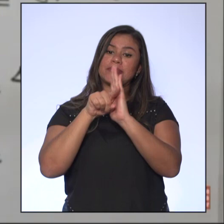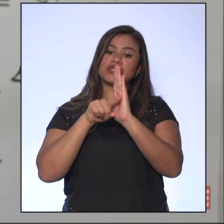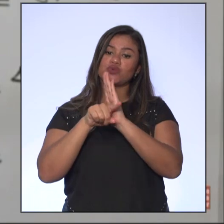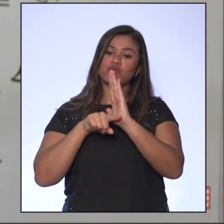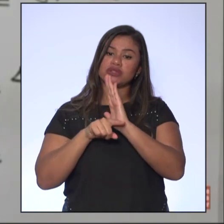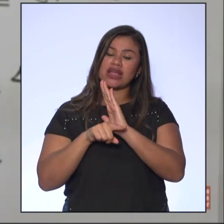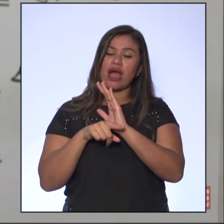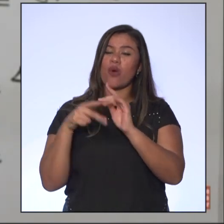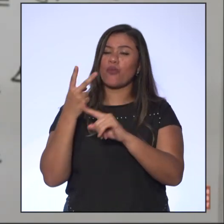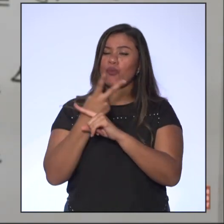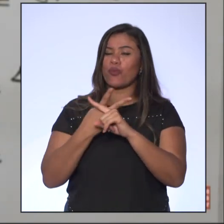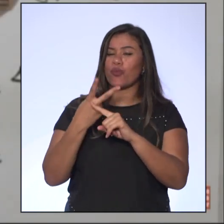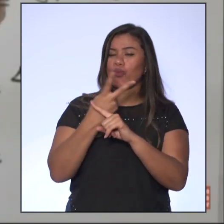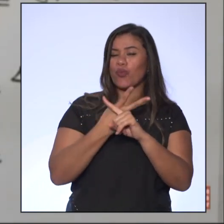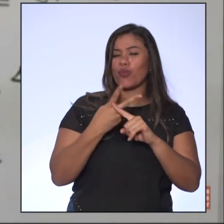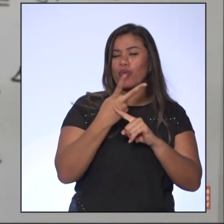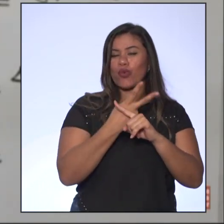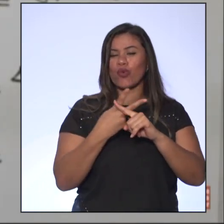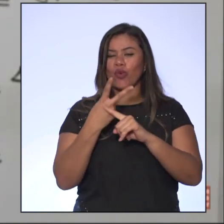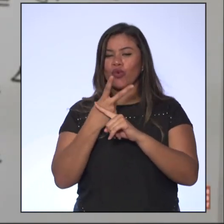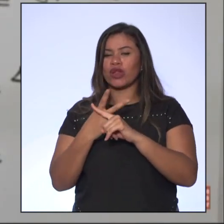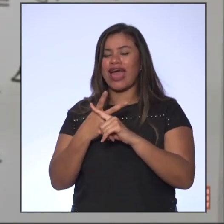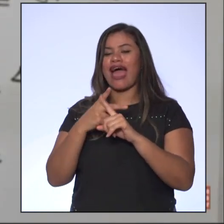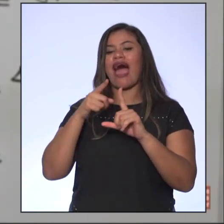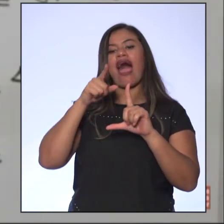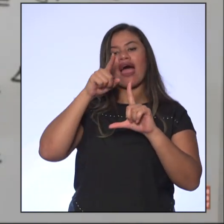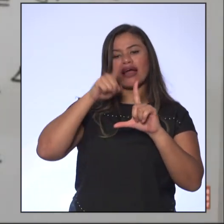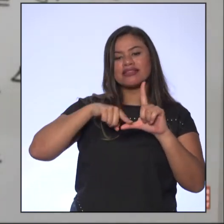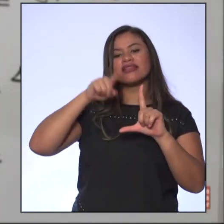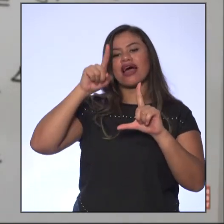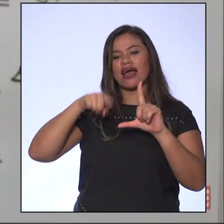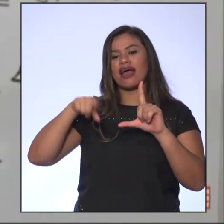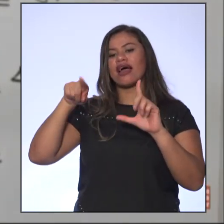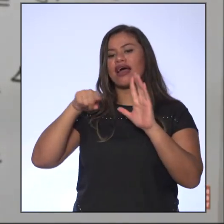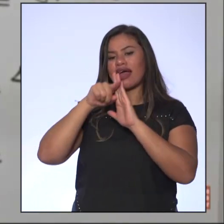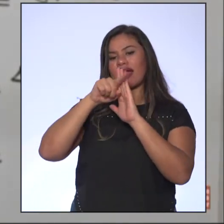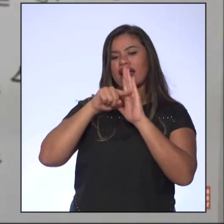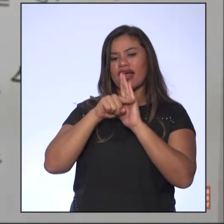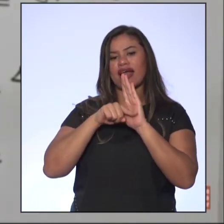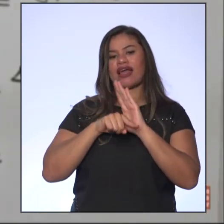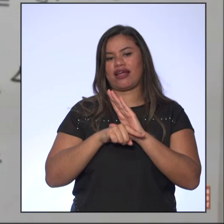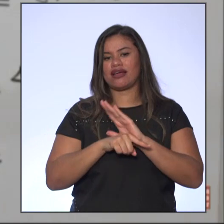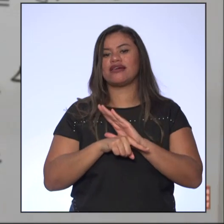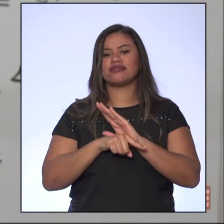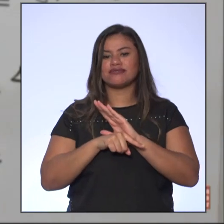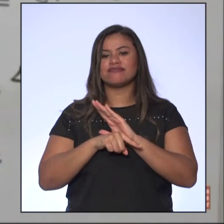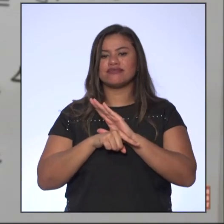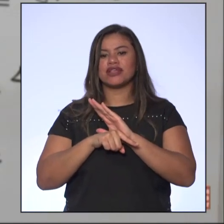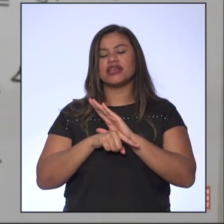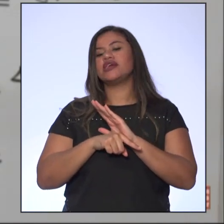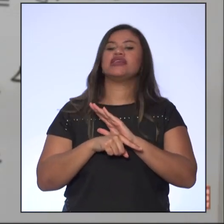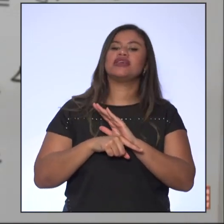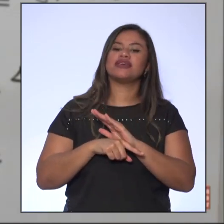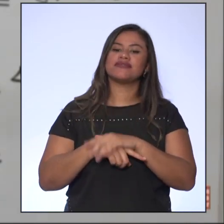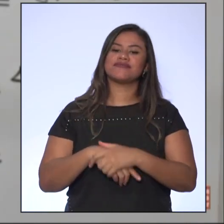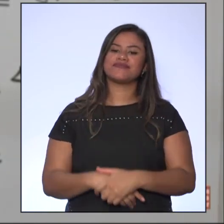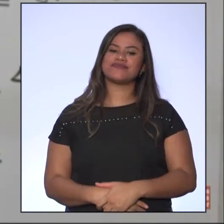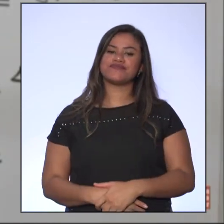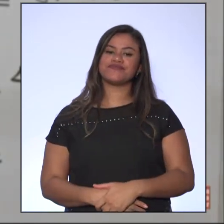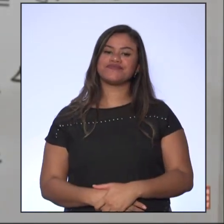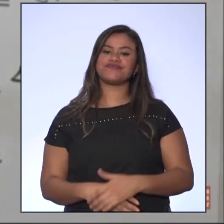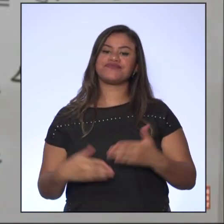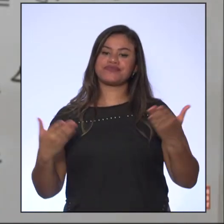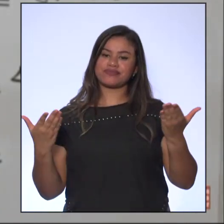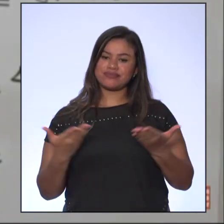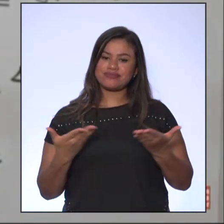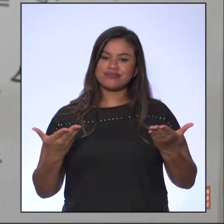no seu material envolvendo análise de gráficos, porque vai aparecer e você vai gabaritar. Agora que